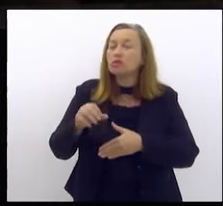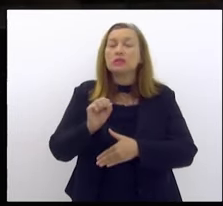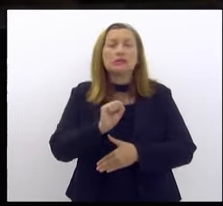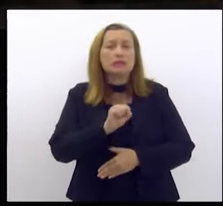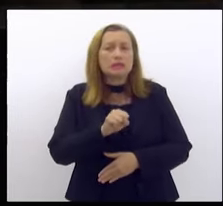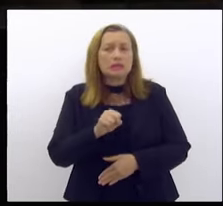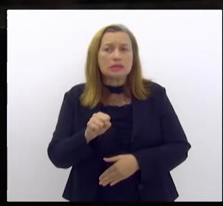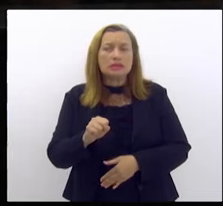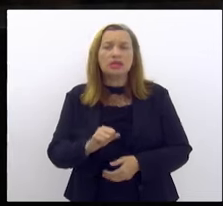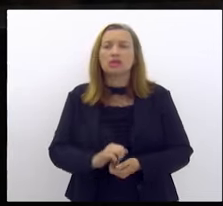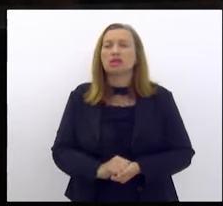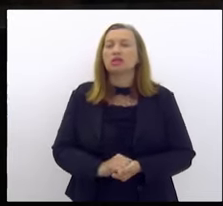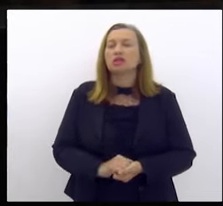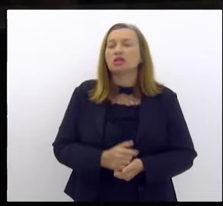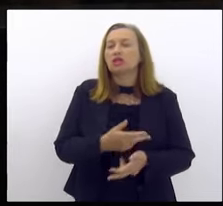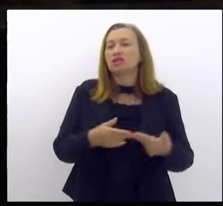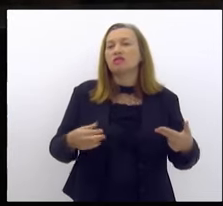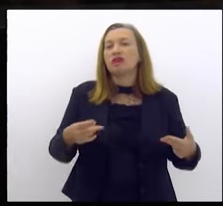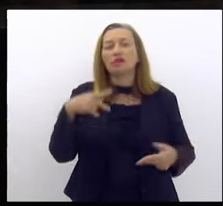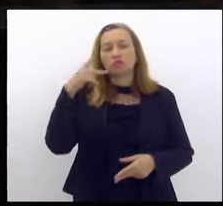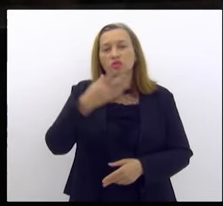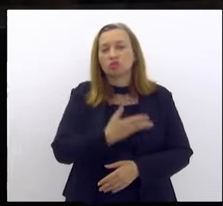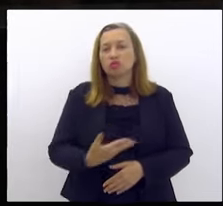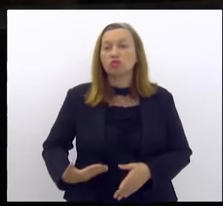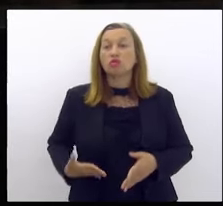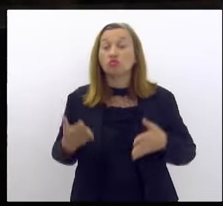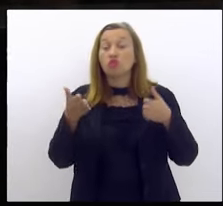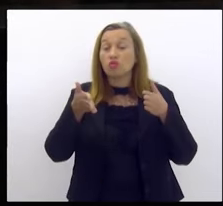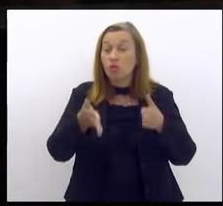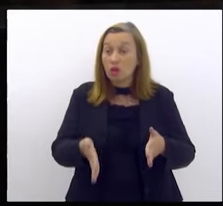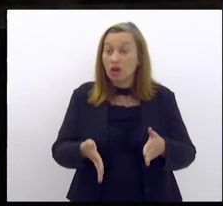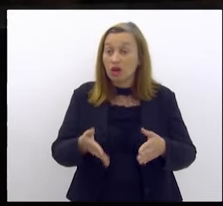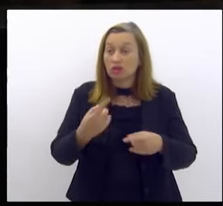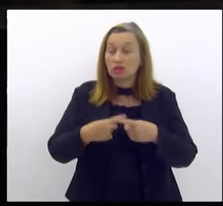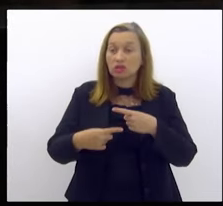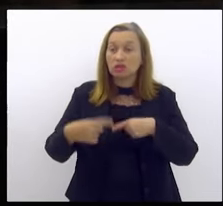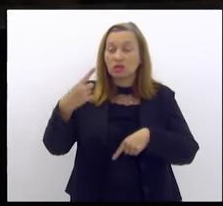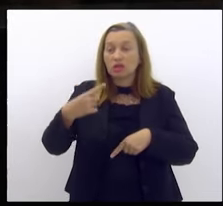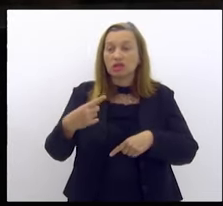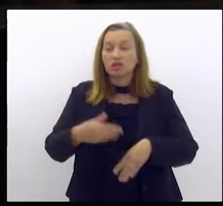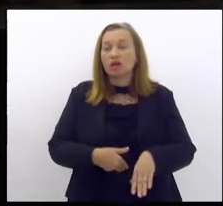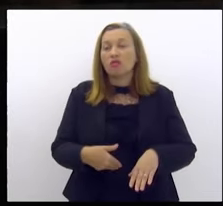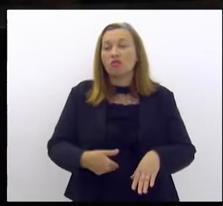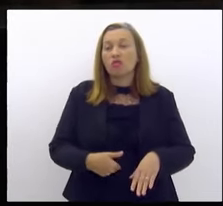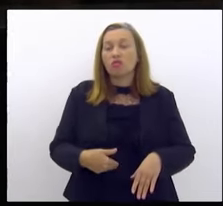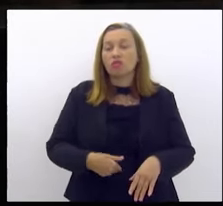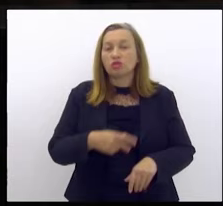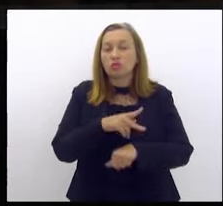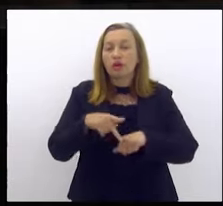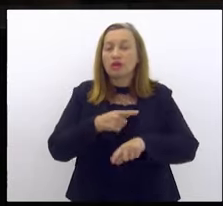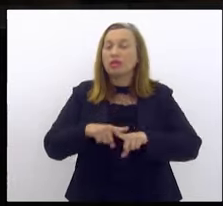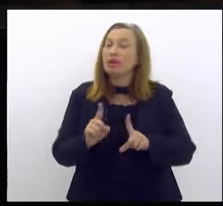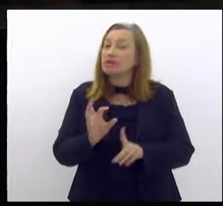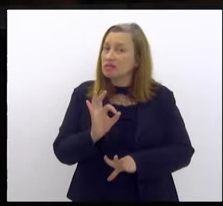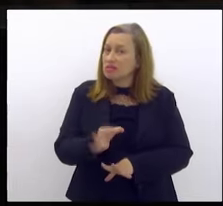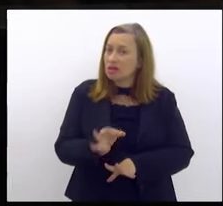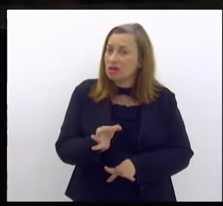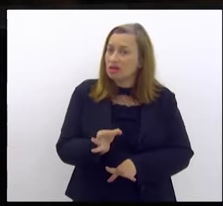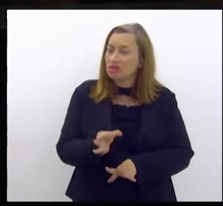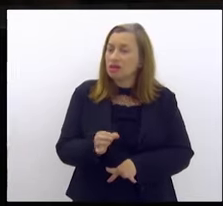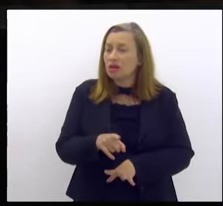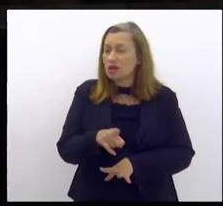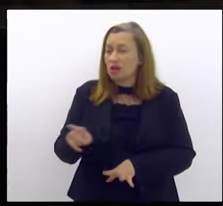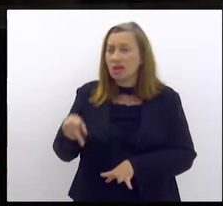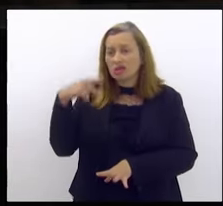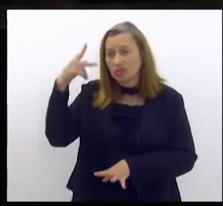de muitas políticas públicas direcionadas à superação da fome no nosso país, mas é evidente que essas